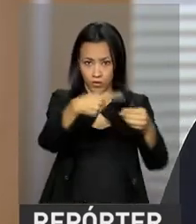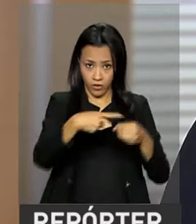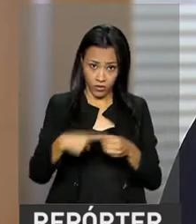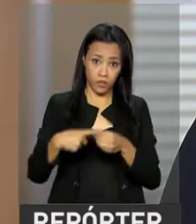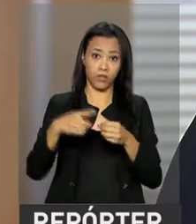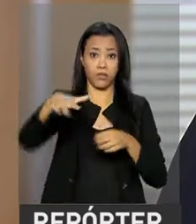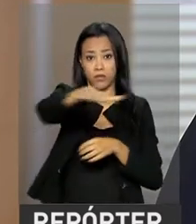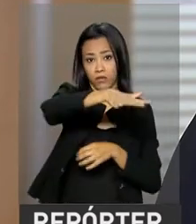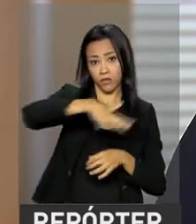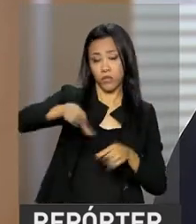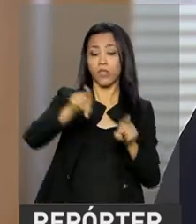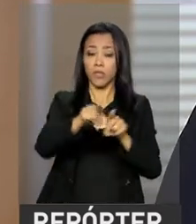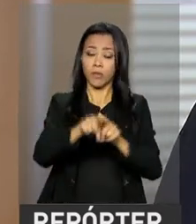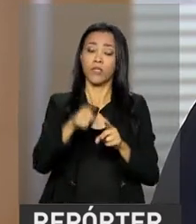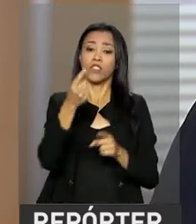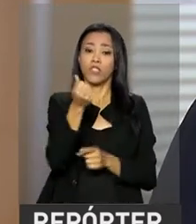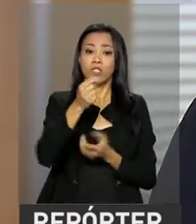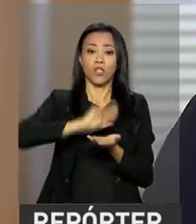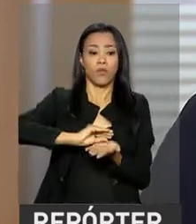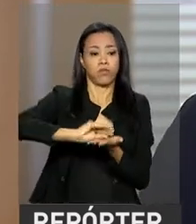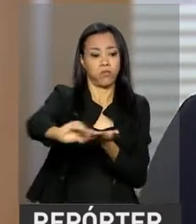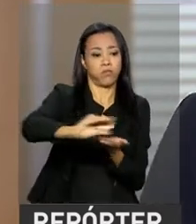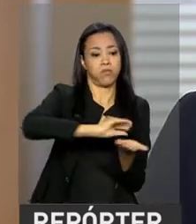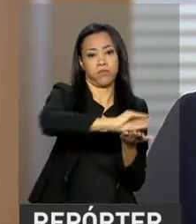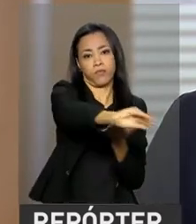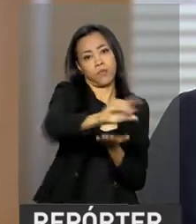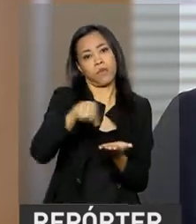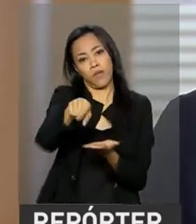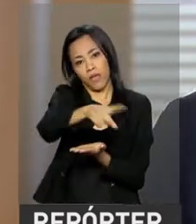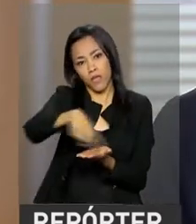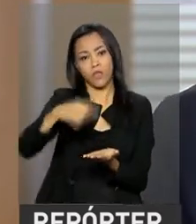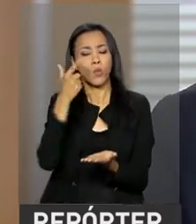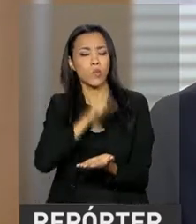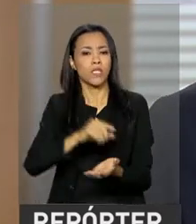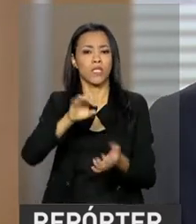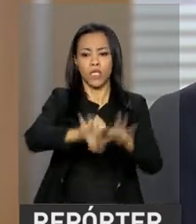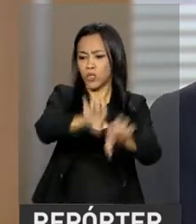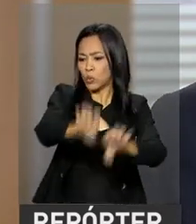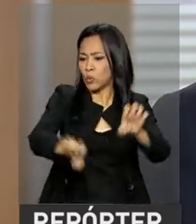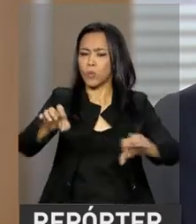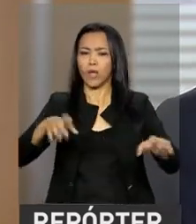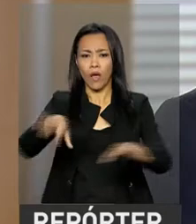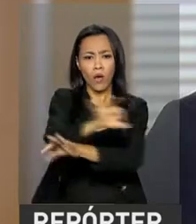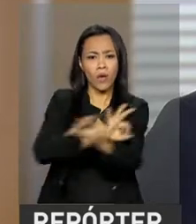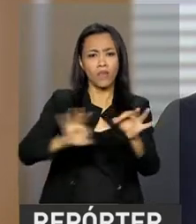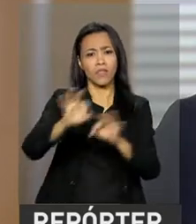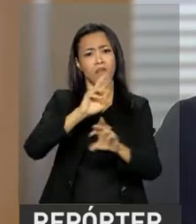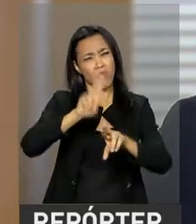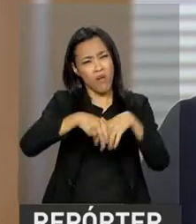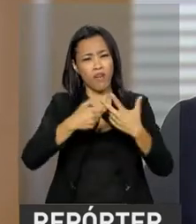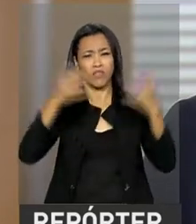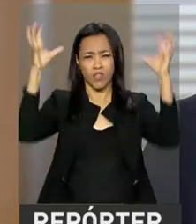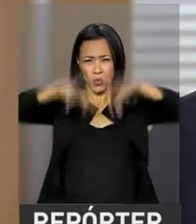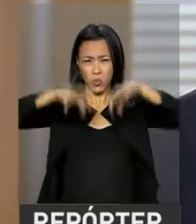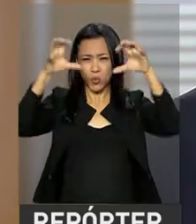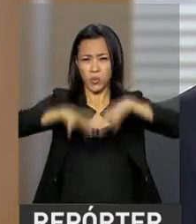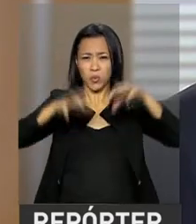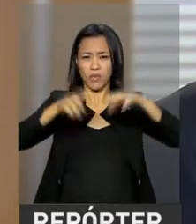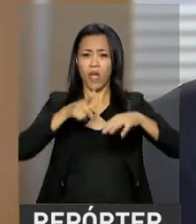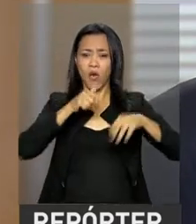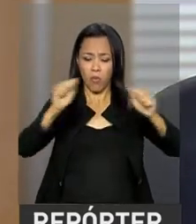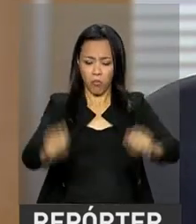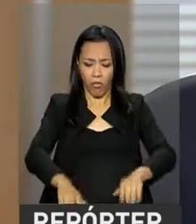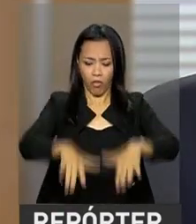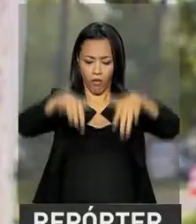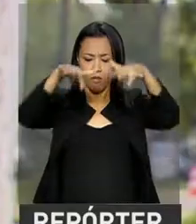como recurso para restabelecer a normalidade às áreas atingidas por essas fortes chuvas enchentes ocorridas